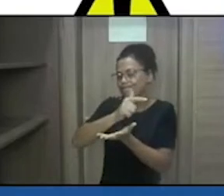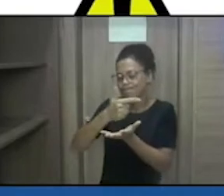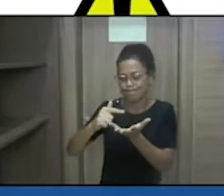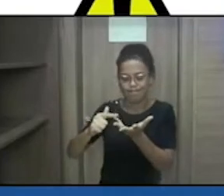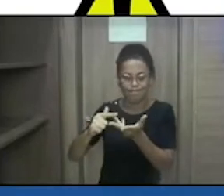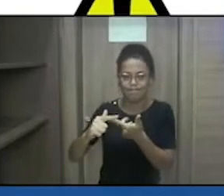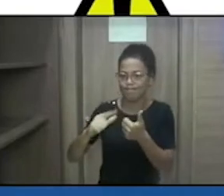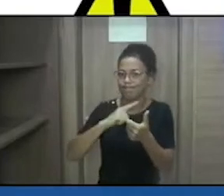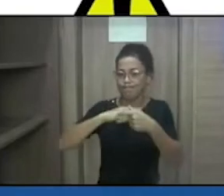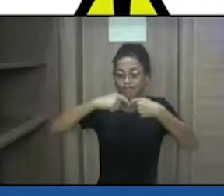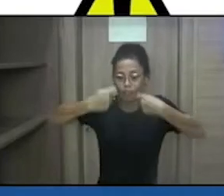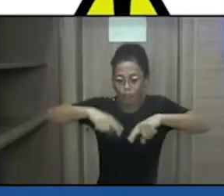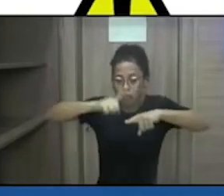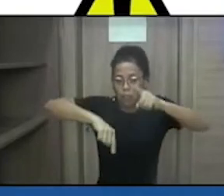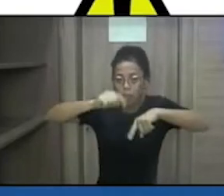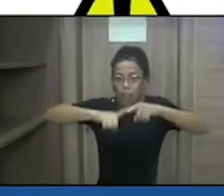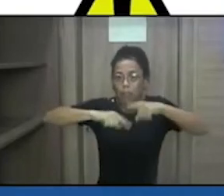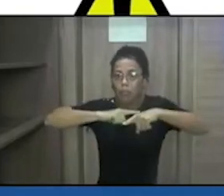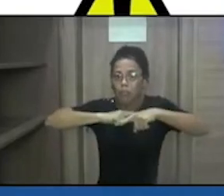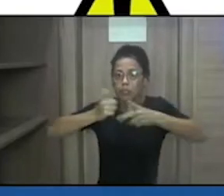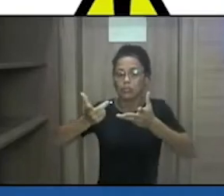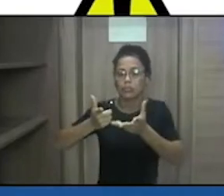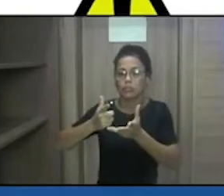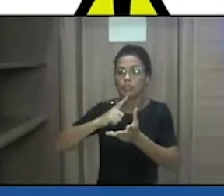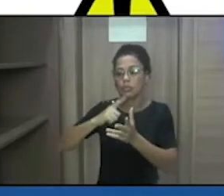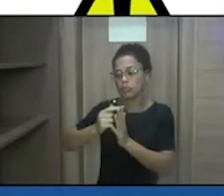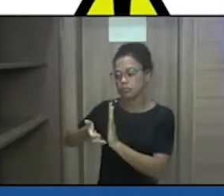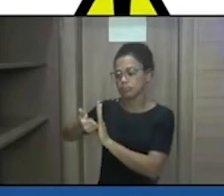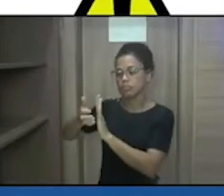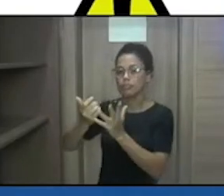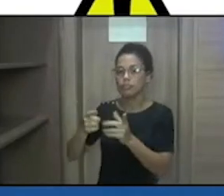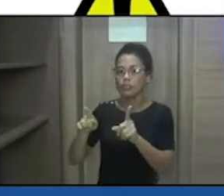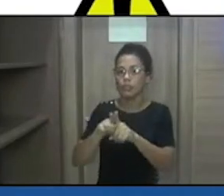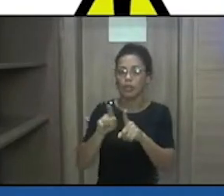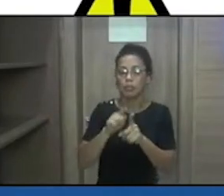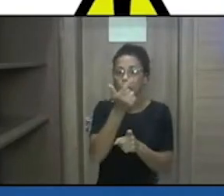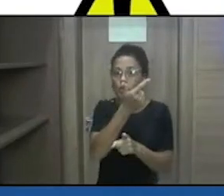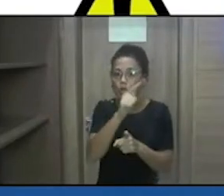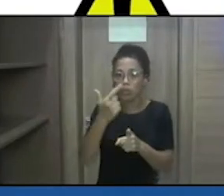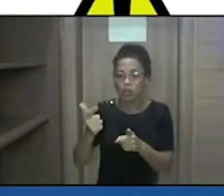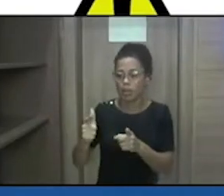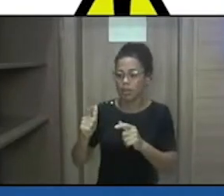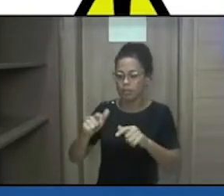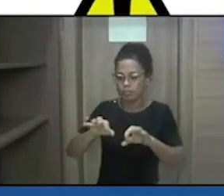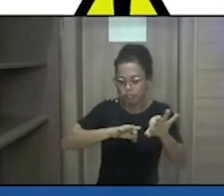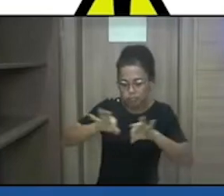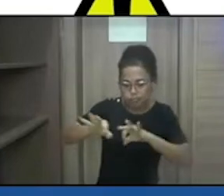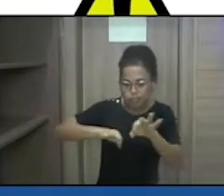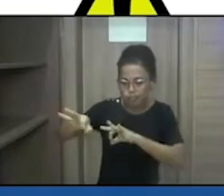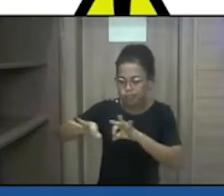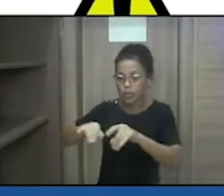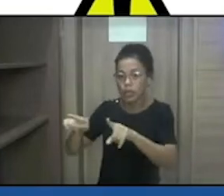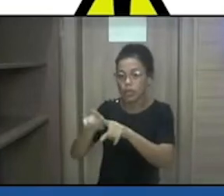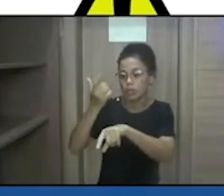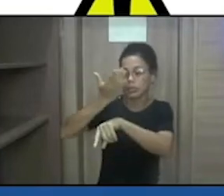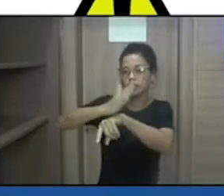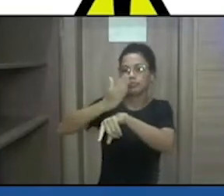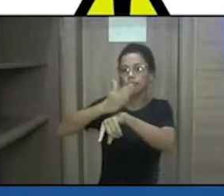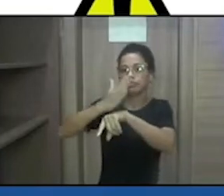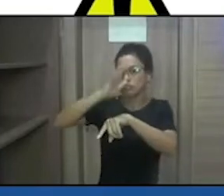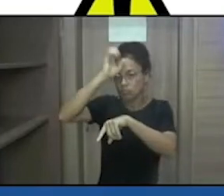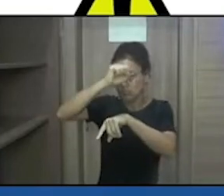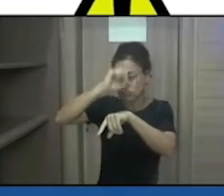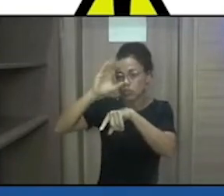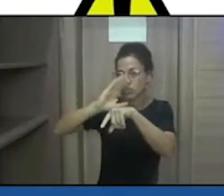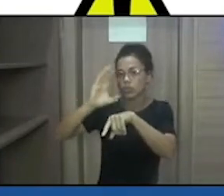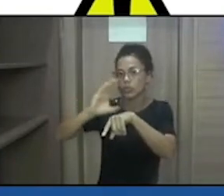infraestrutura necessária para prótese parcial, removível, ausência de procedimentos operacionais padrões e treinamento, bem como